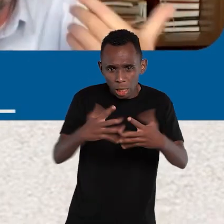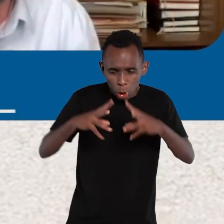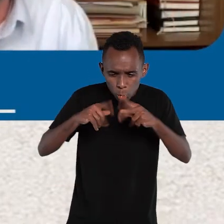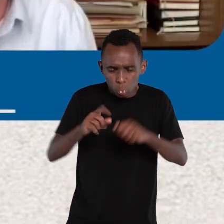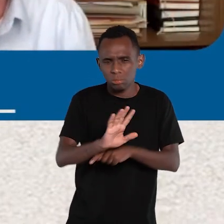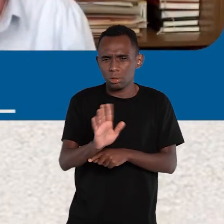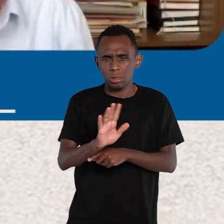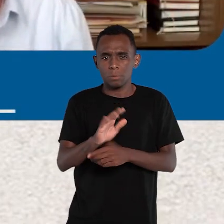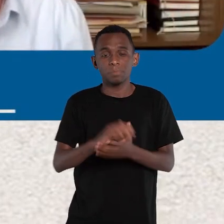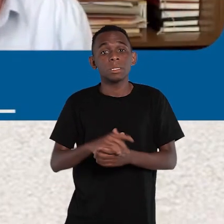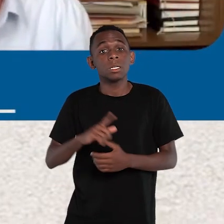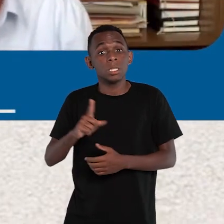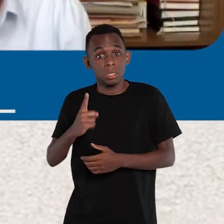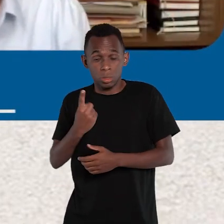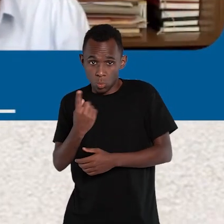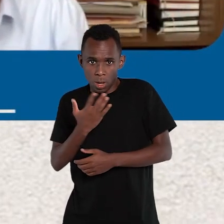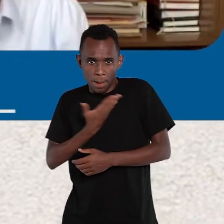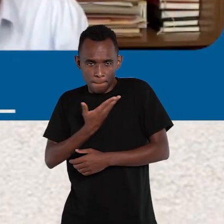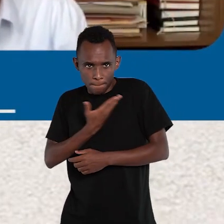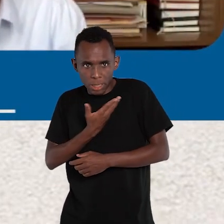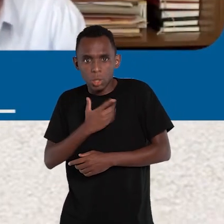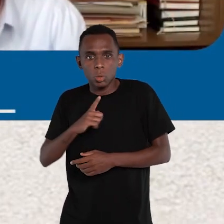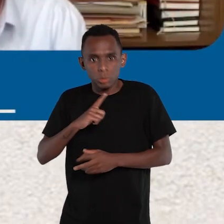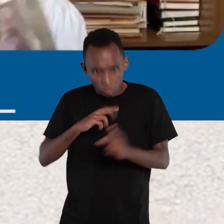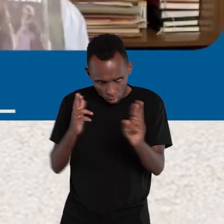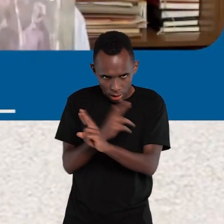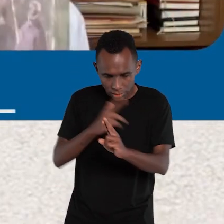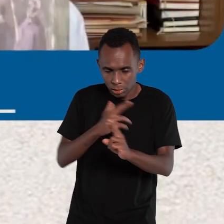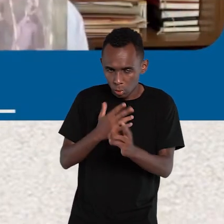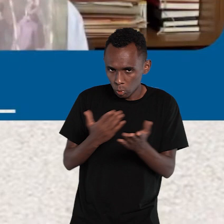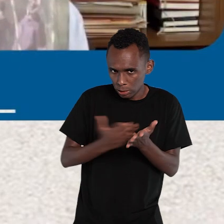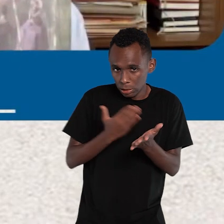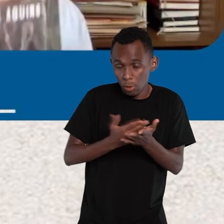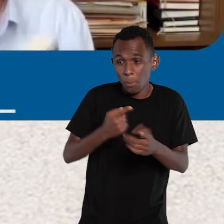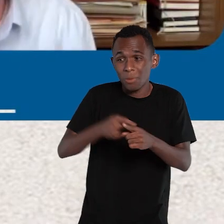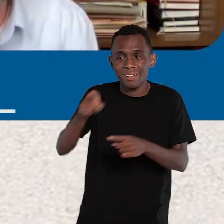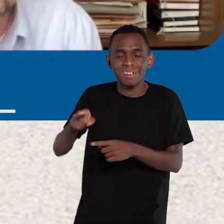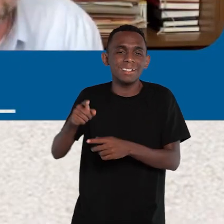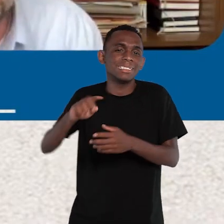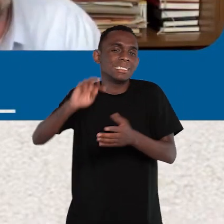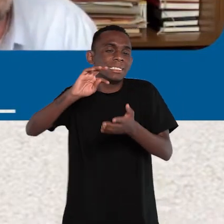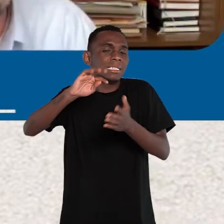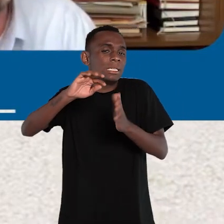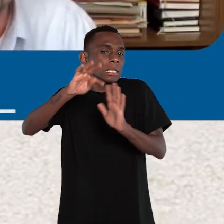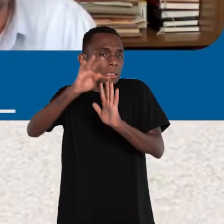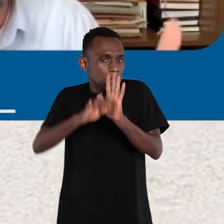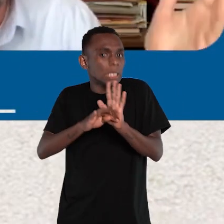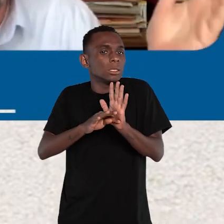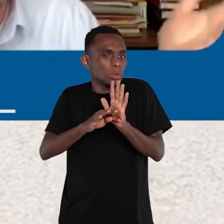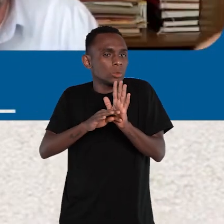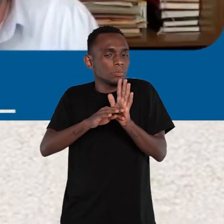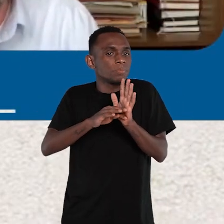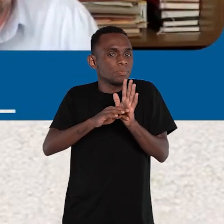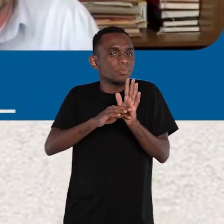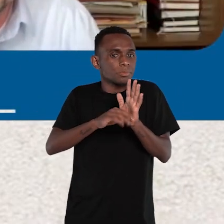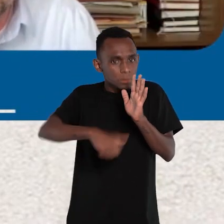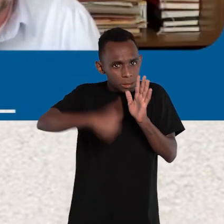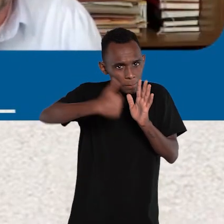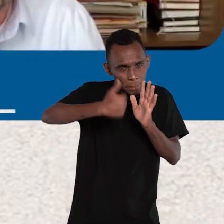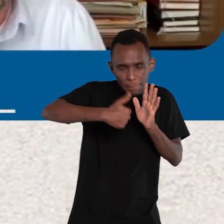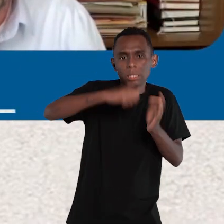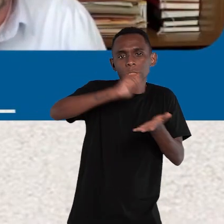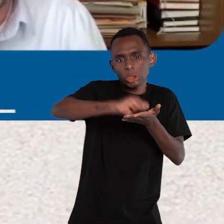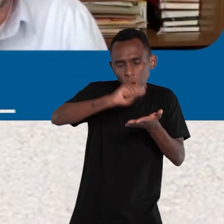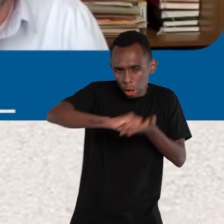meu querido Tony Bellotto, que tem uma ligação extrema com esse livro, porque ele escreveu A Orelha da primeira